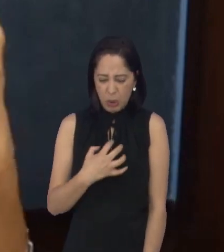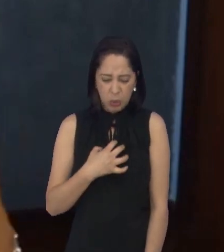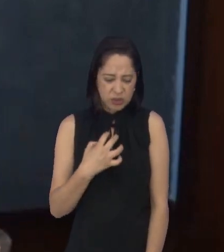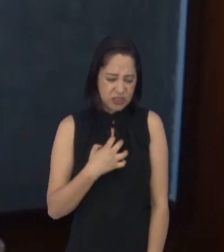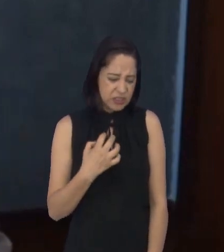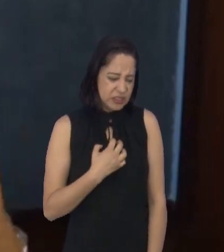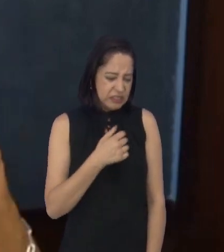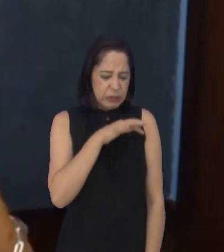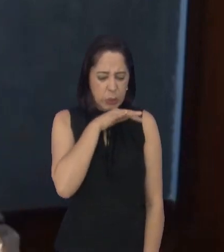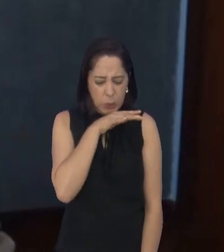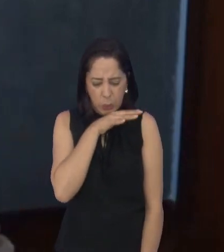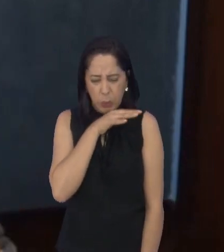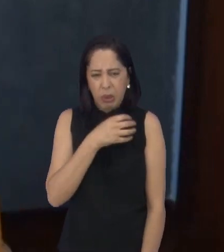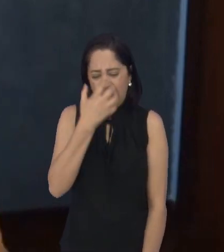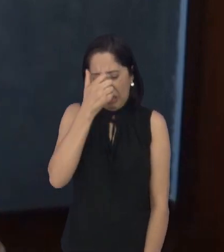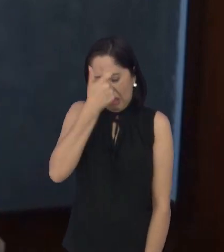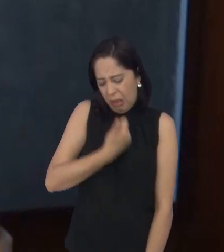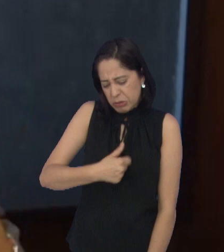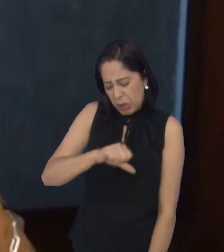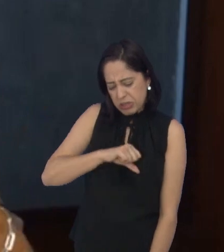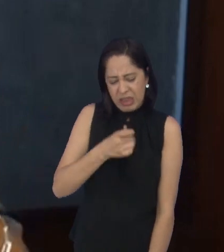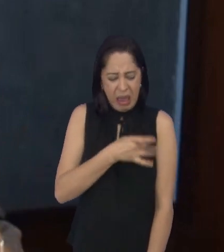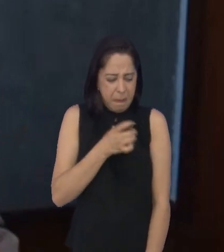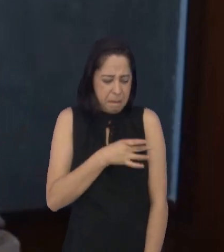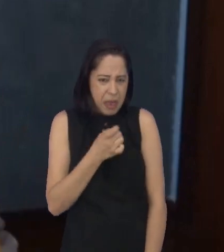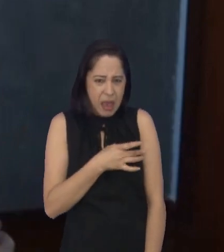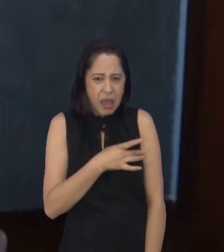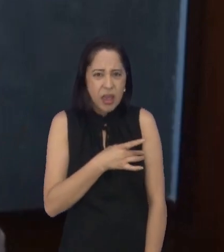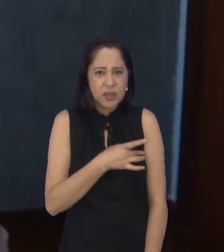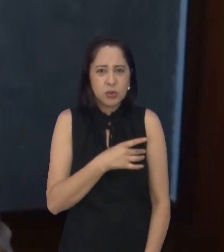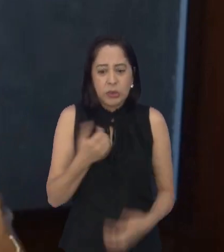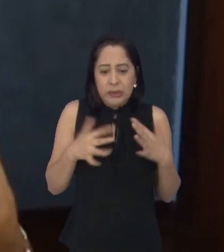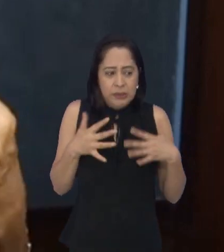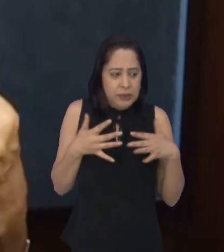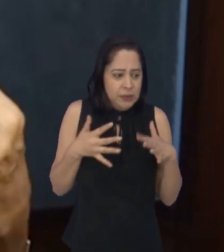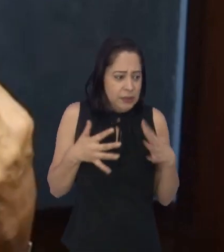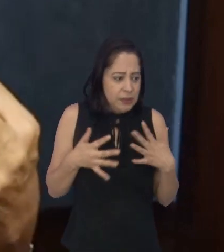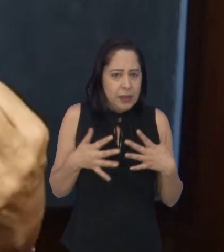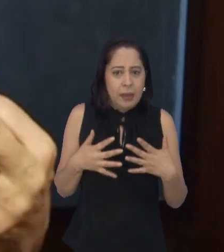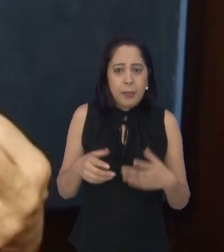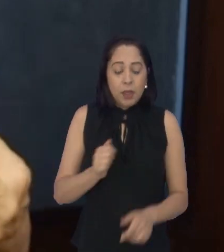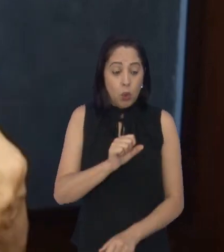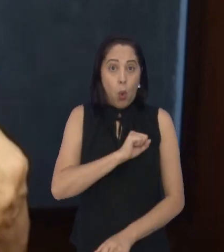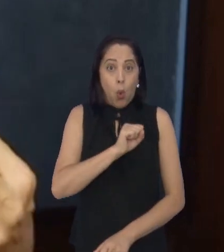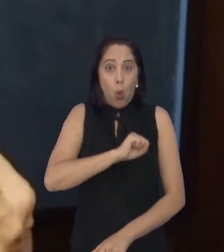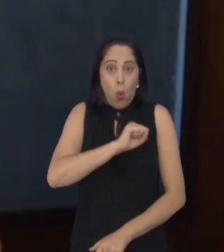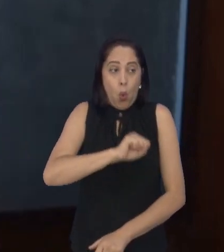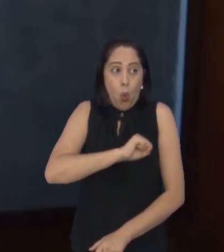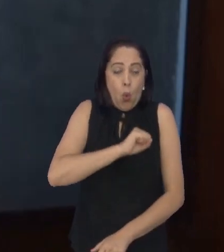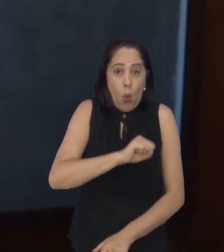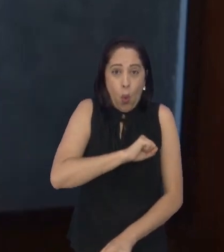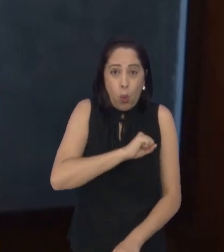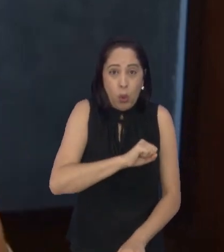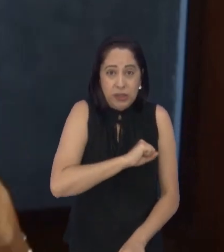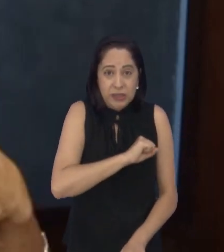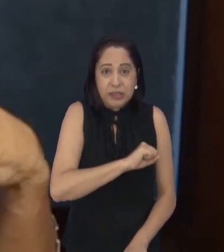sintomas, que é o tremor, que é a boca seca, que é o coração disparado que vai sair pela boca,